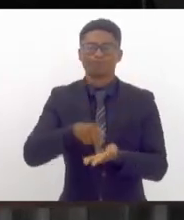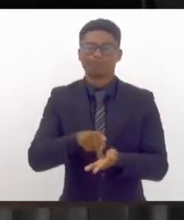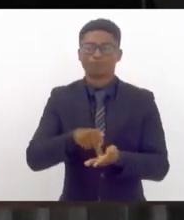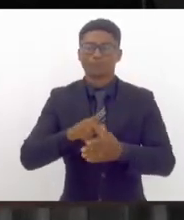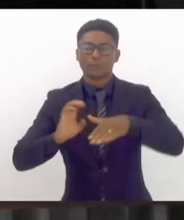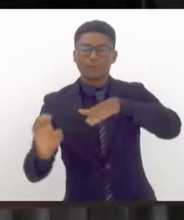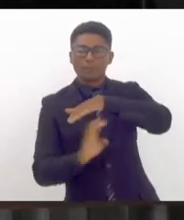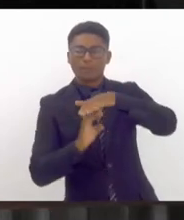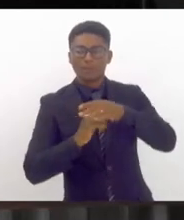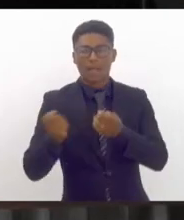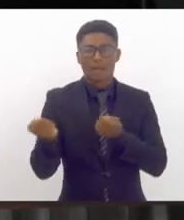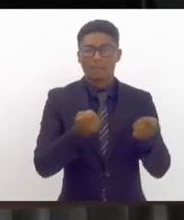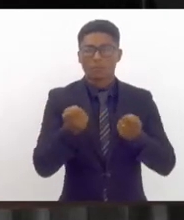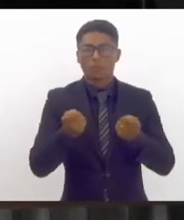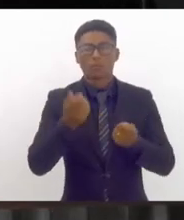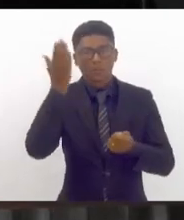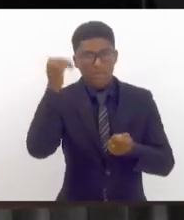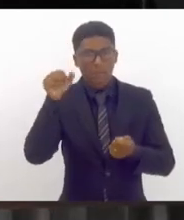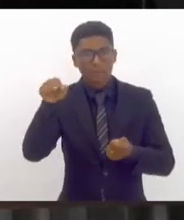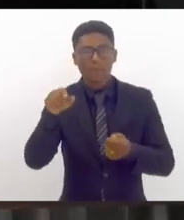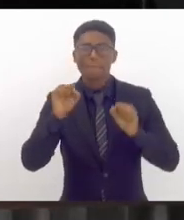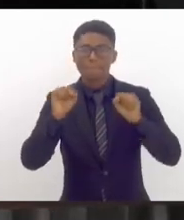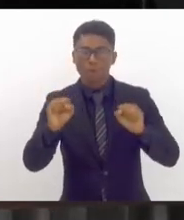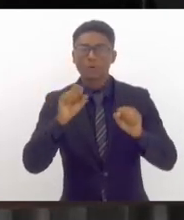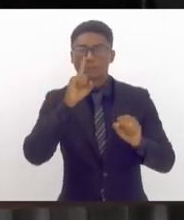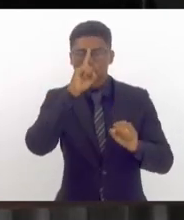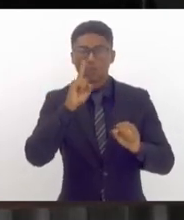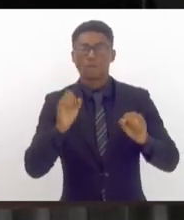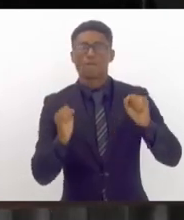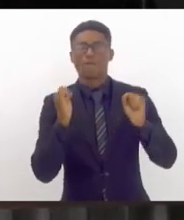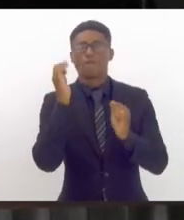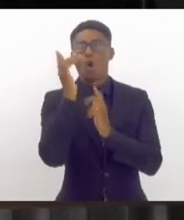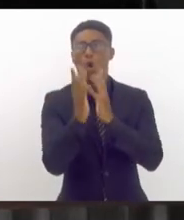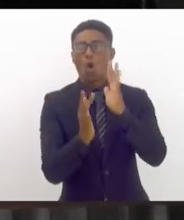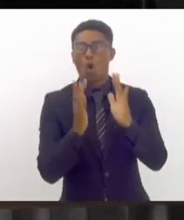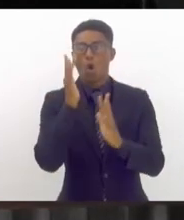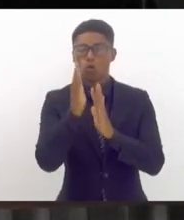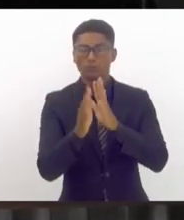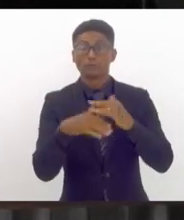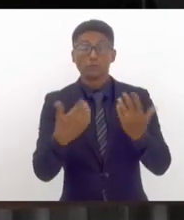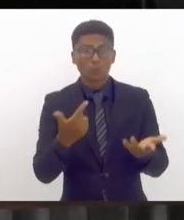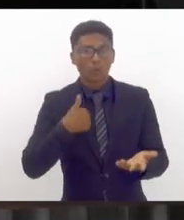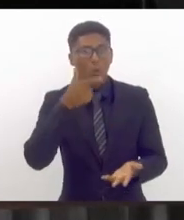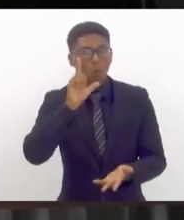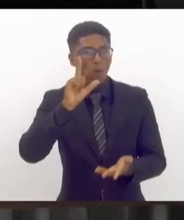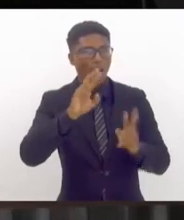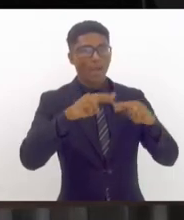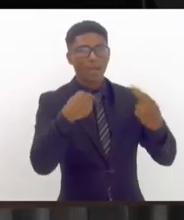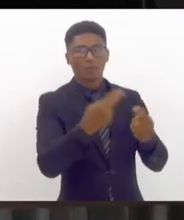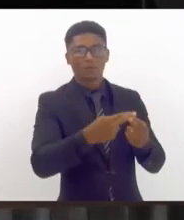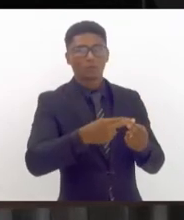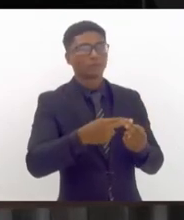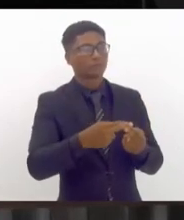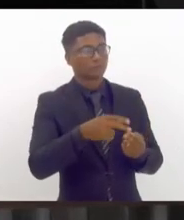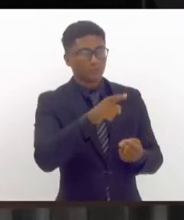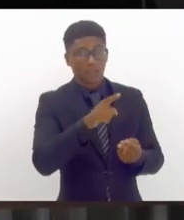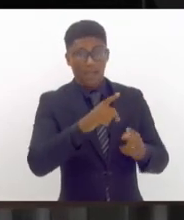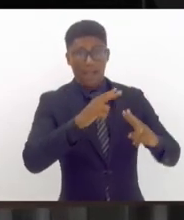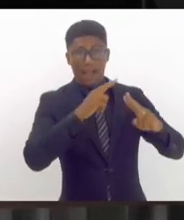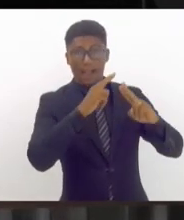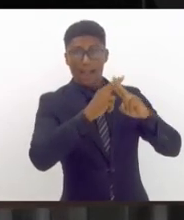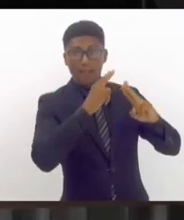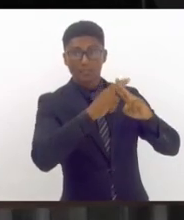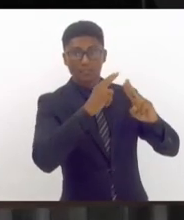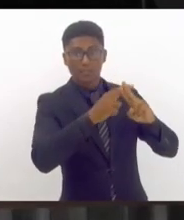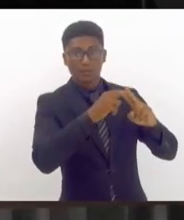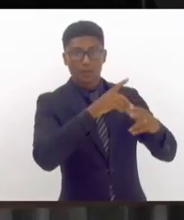prédio para administrar sabendo que aquilo lá podia pegar fogo. E aí, com isso que consegui a audiência pública, apertei a superintendência da Caixa e a obra